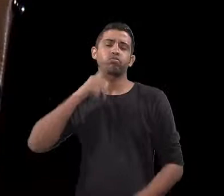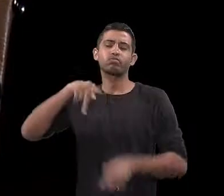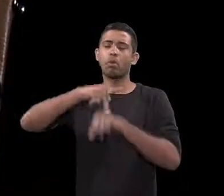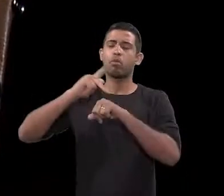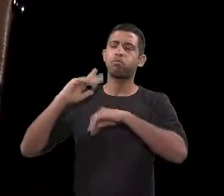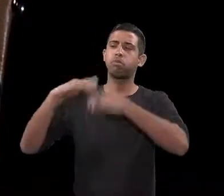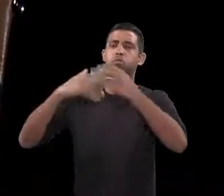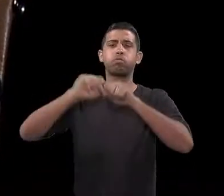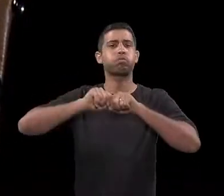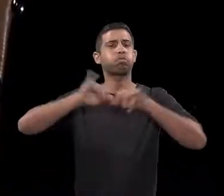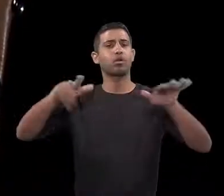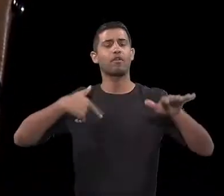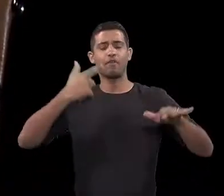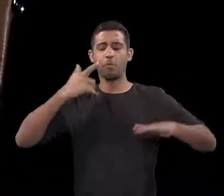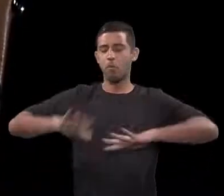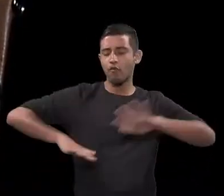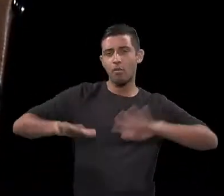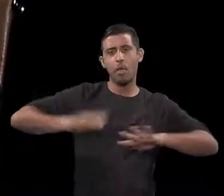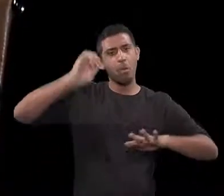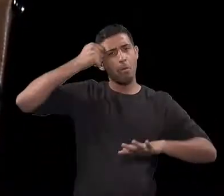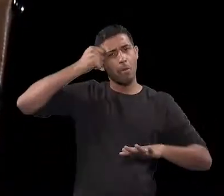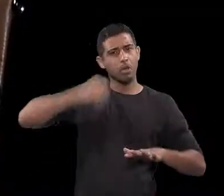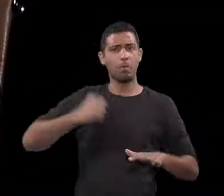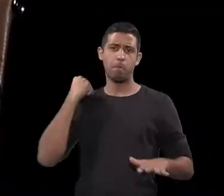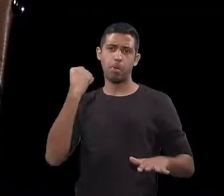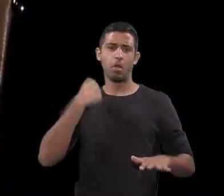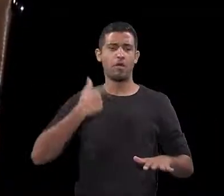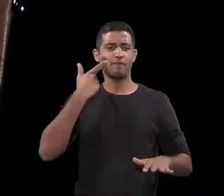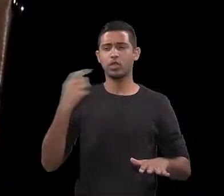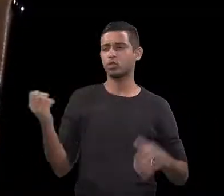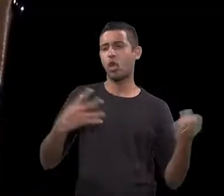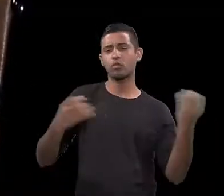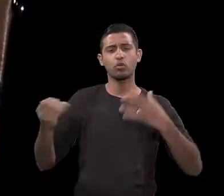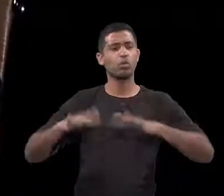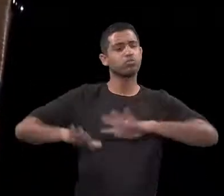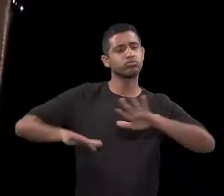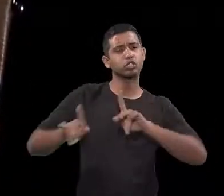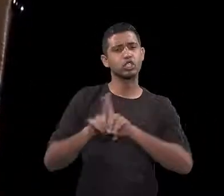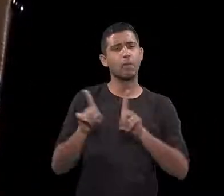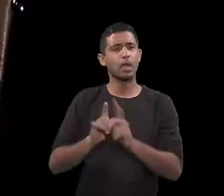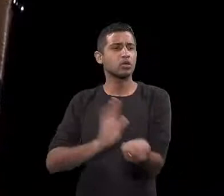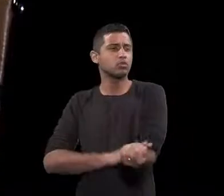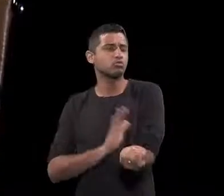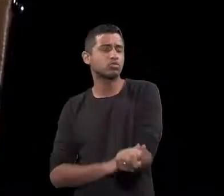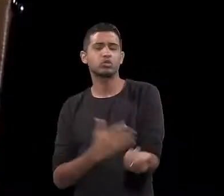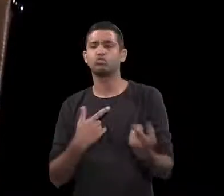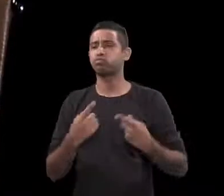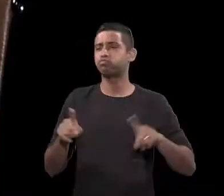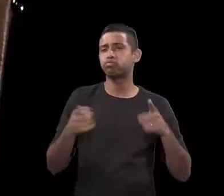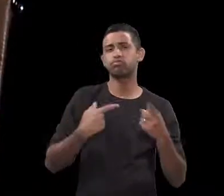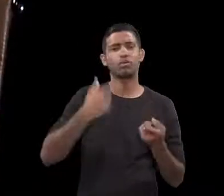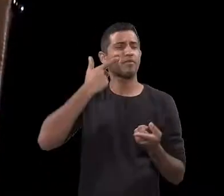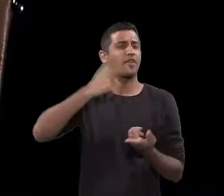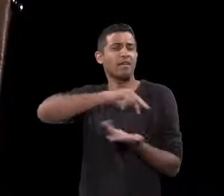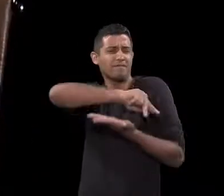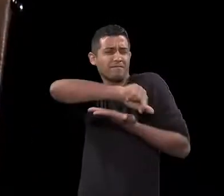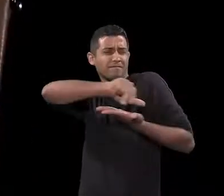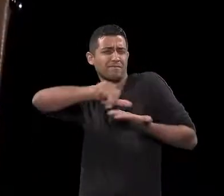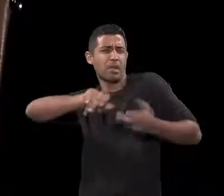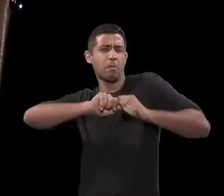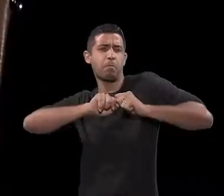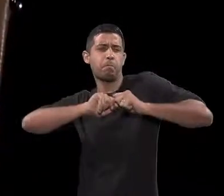Estados Unidos, o movimento Black Power inspirou o surgimento de novos movimentos, estilos, gêneros musicais e